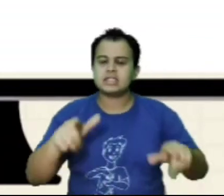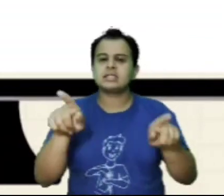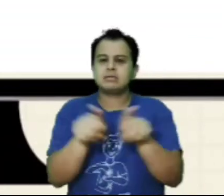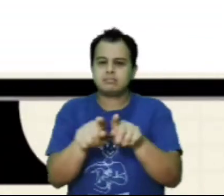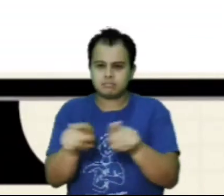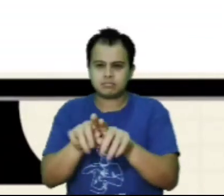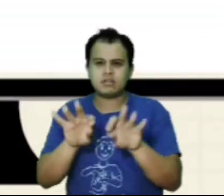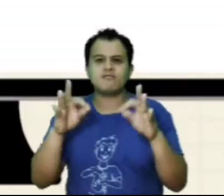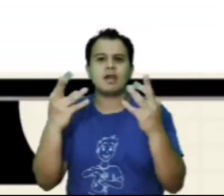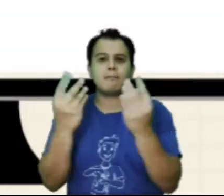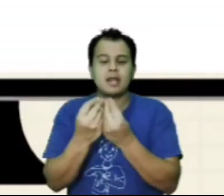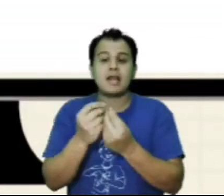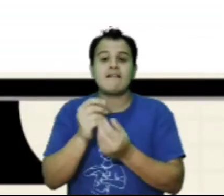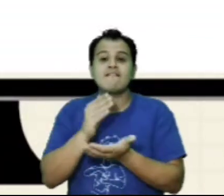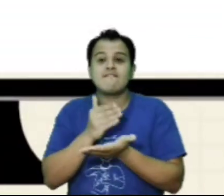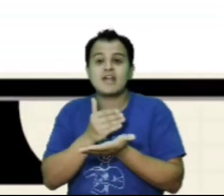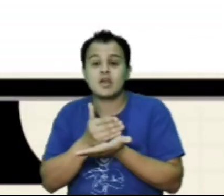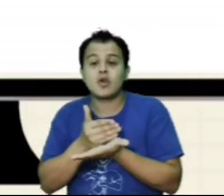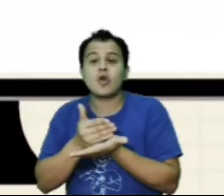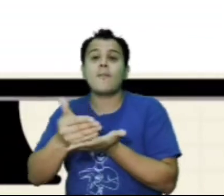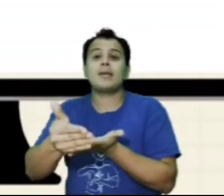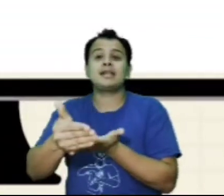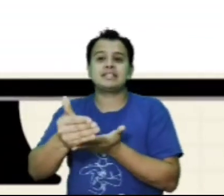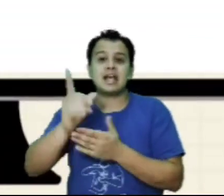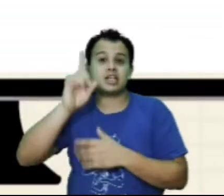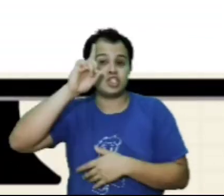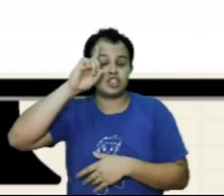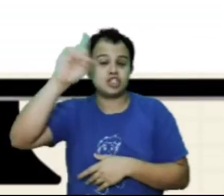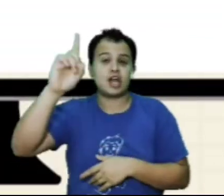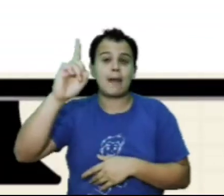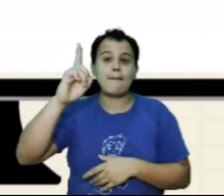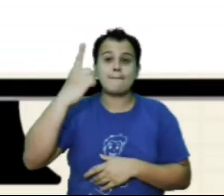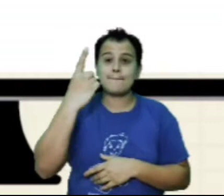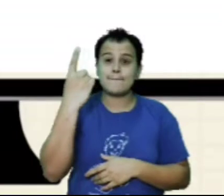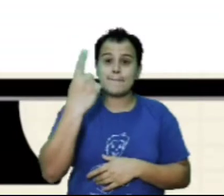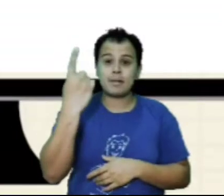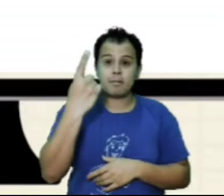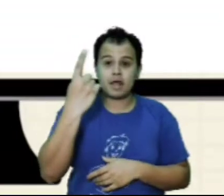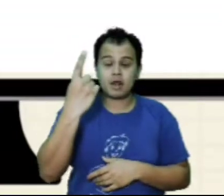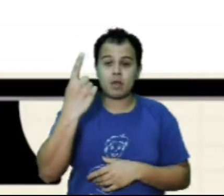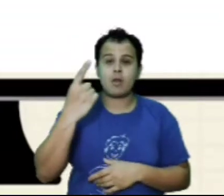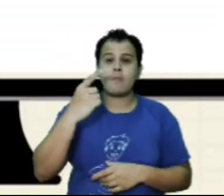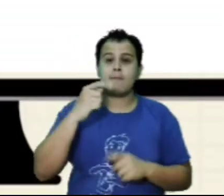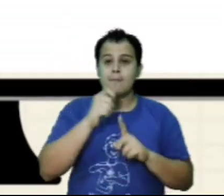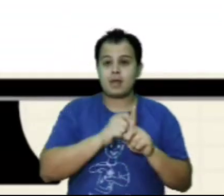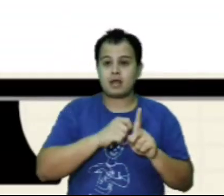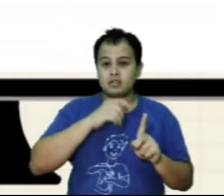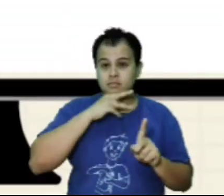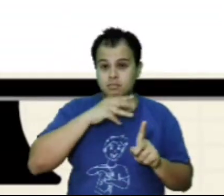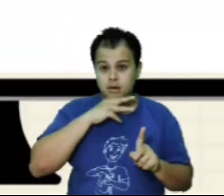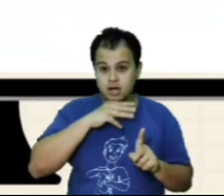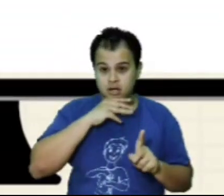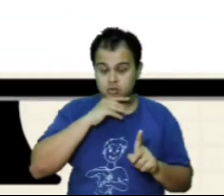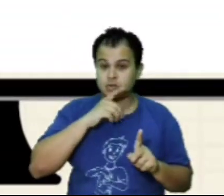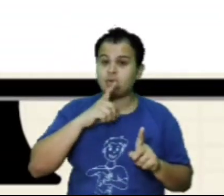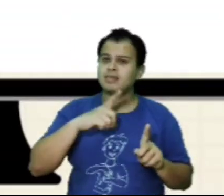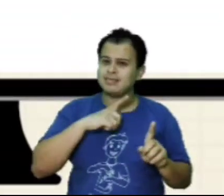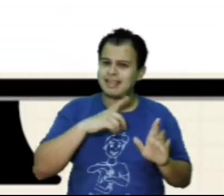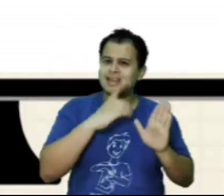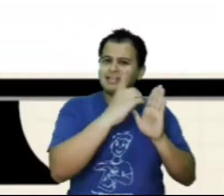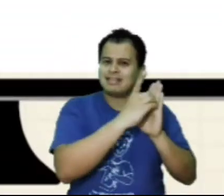o início do ensino remoto. A partir de 1º de março, saiu um decreto no dia 15 de janeiro, que é